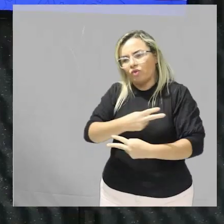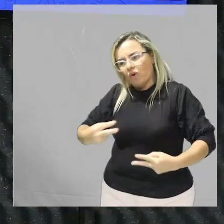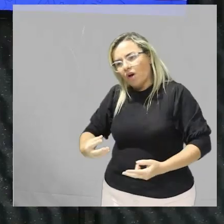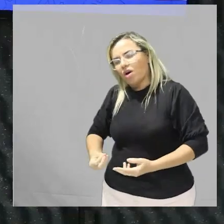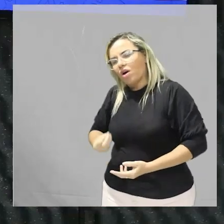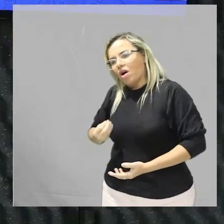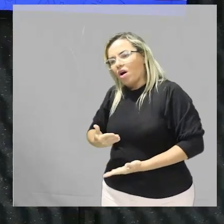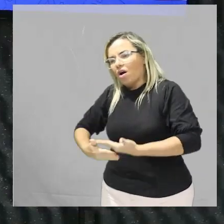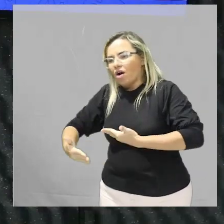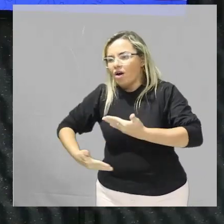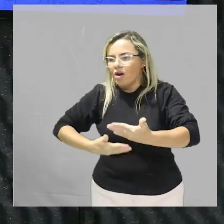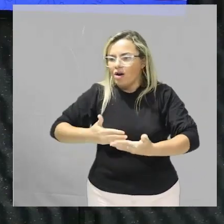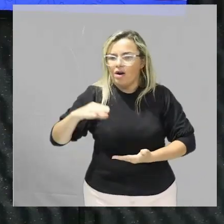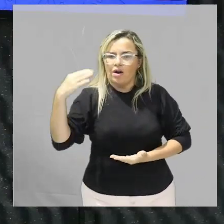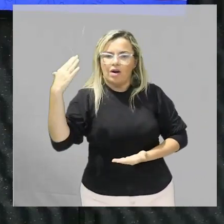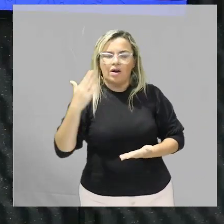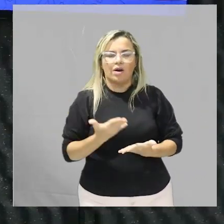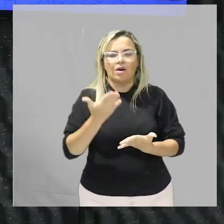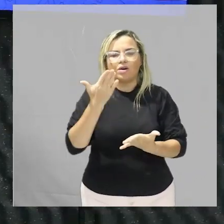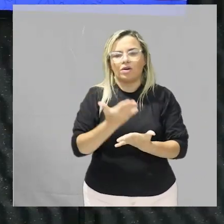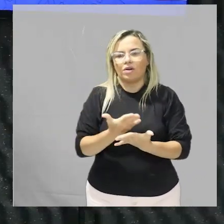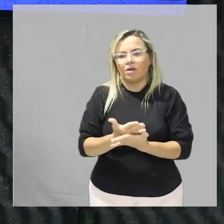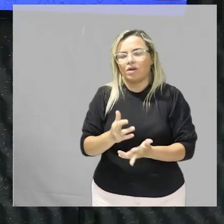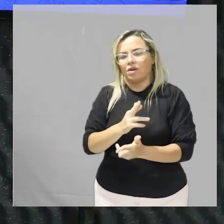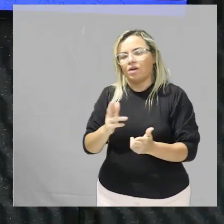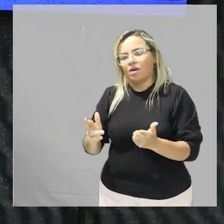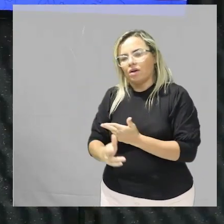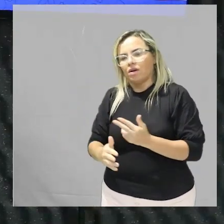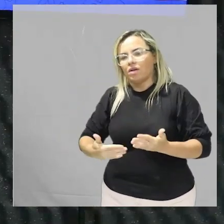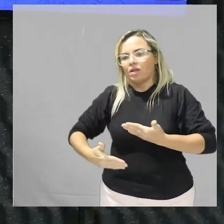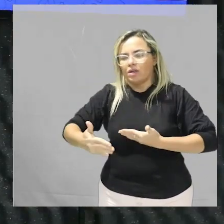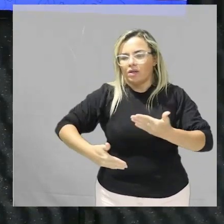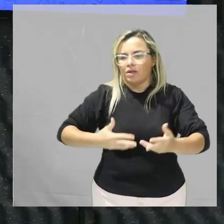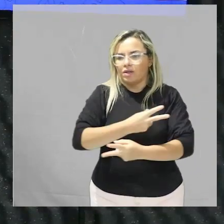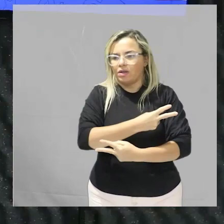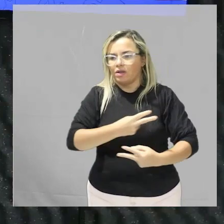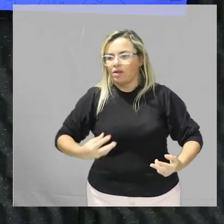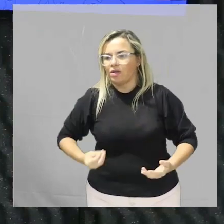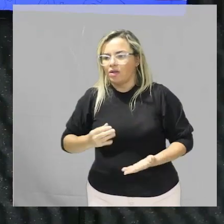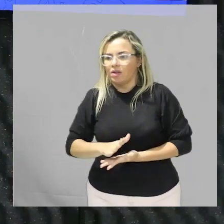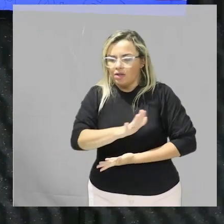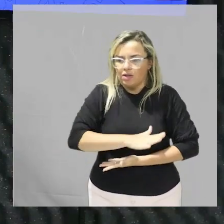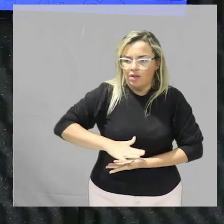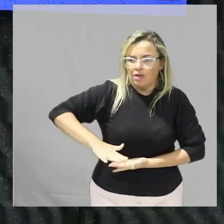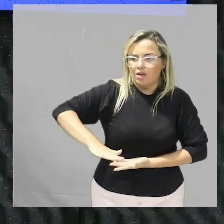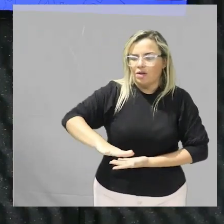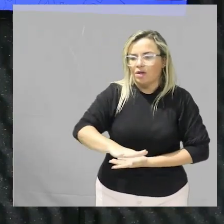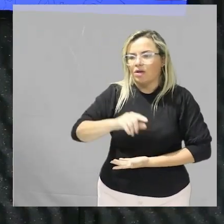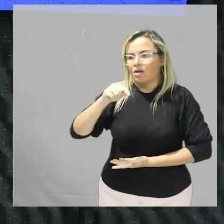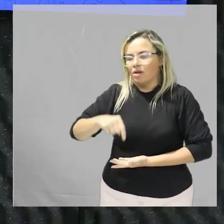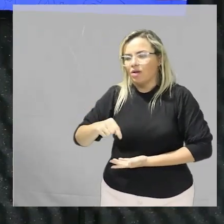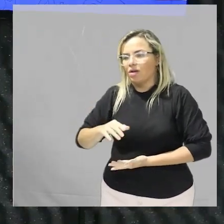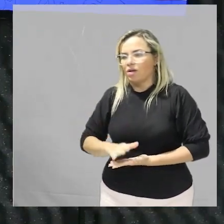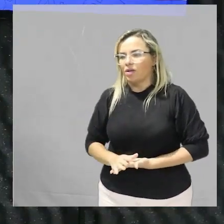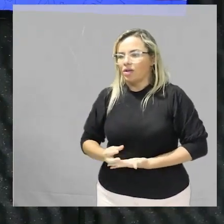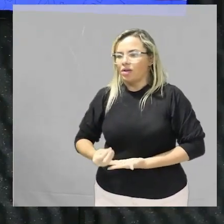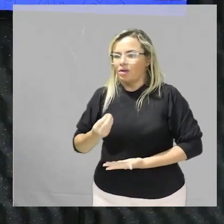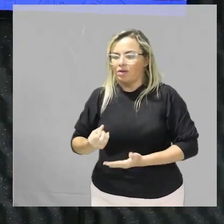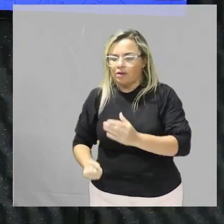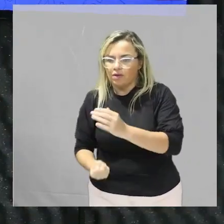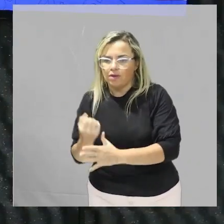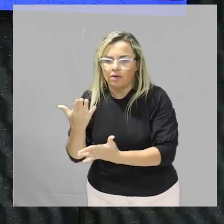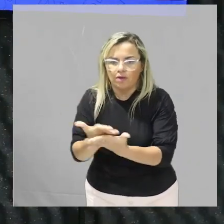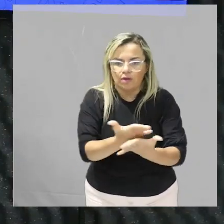que estuda as relações entre os seres vivos e entre eles e o meio em que vivem é a ecologia.